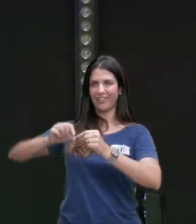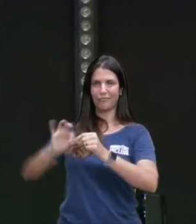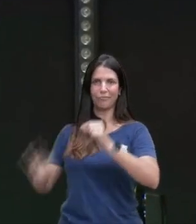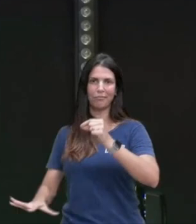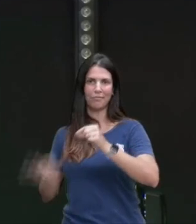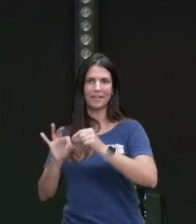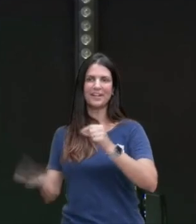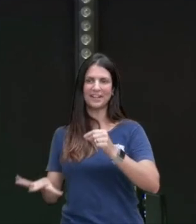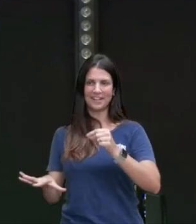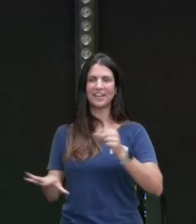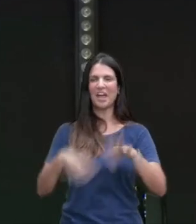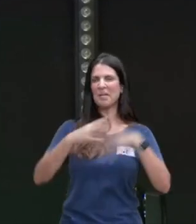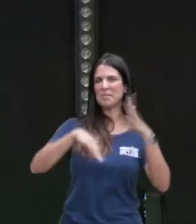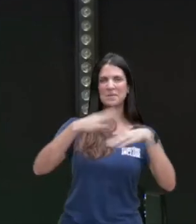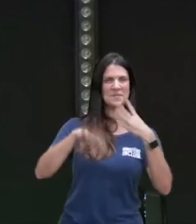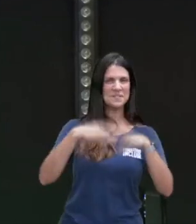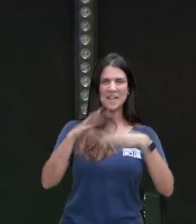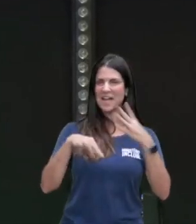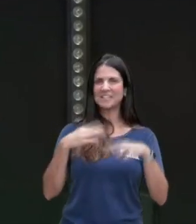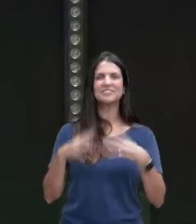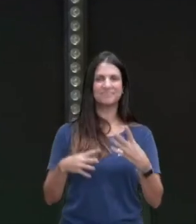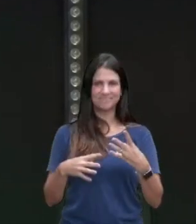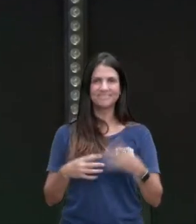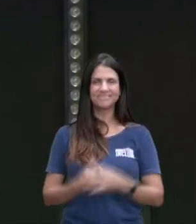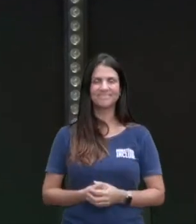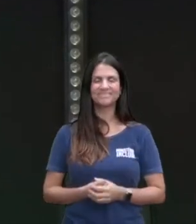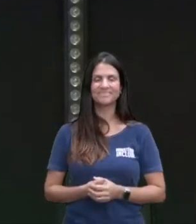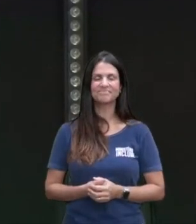de dente outros produtos